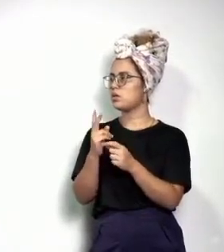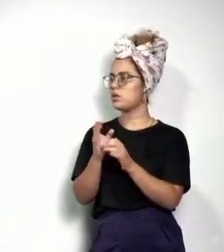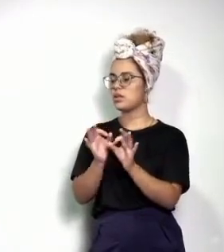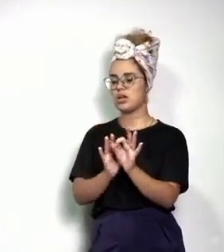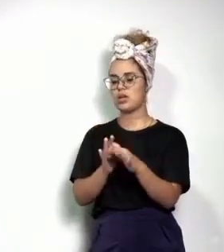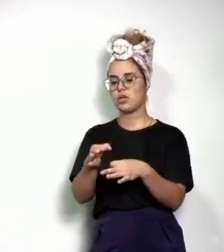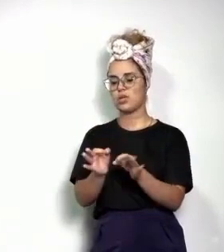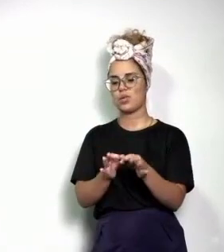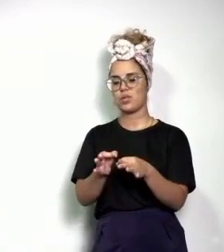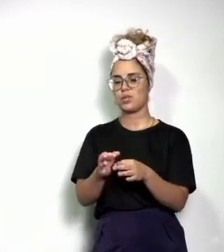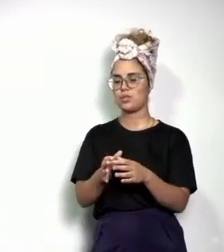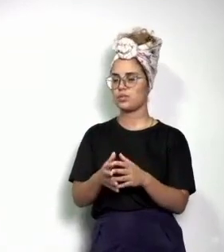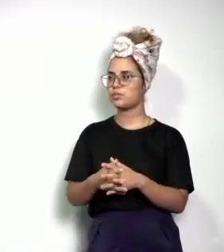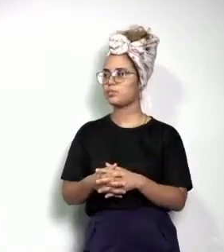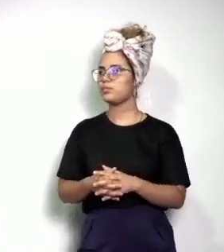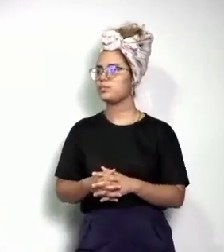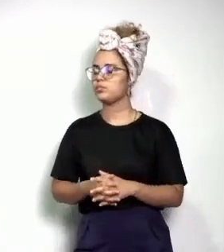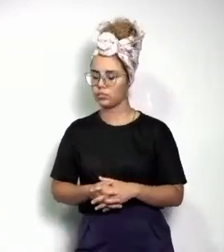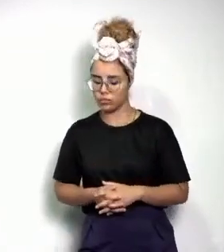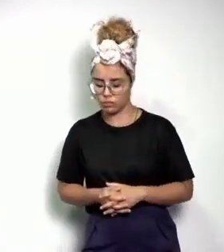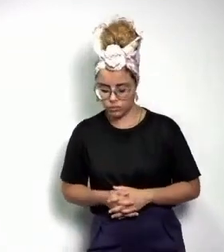rodela.